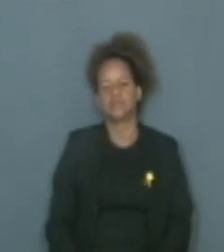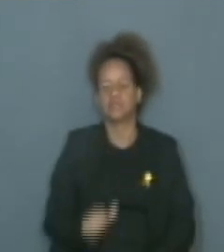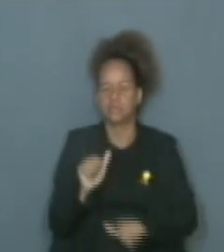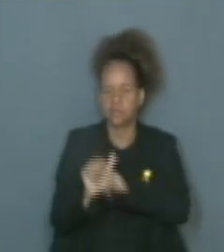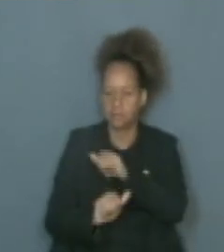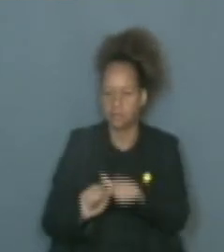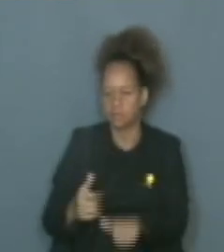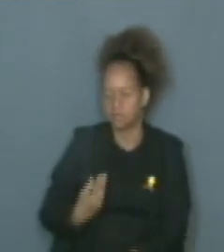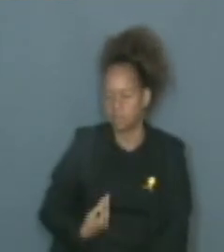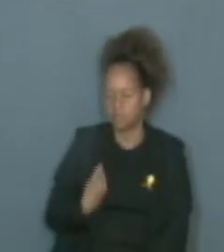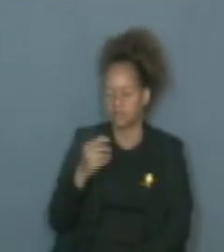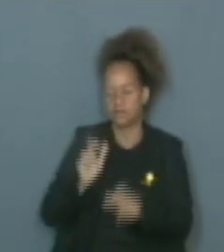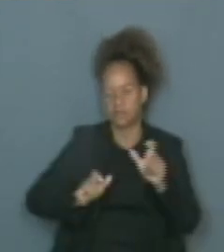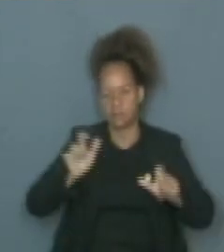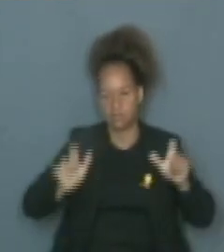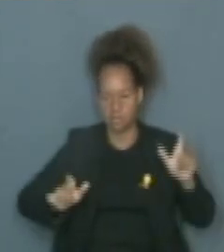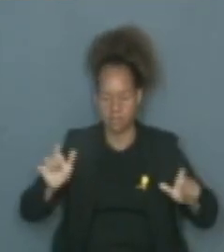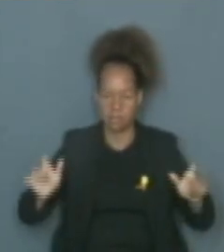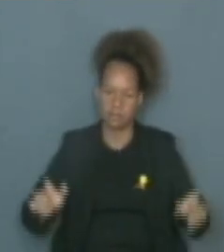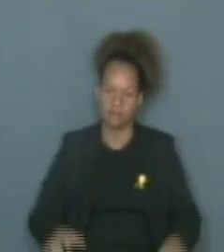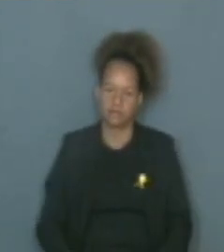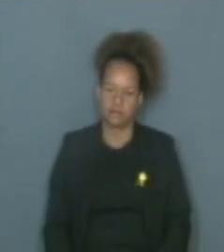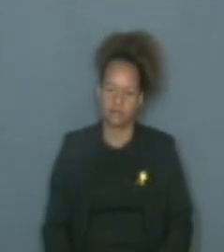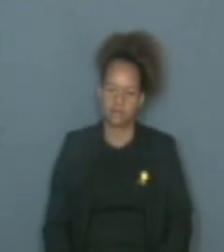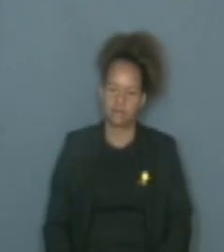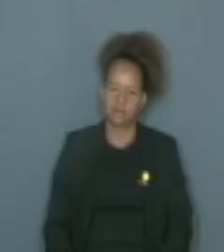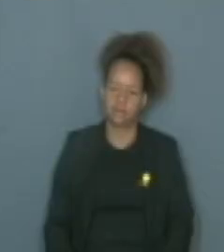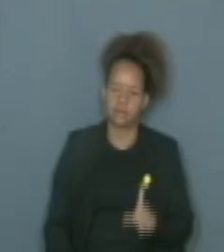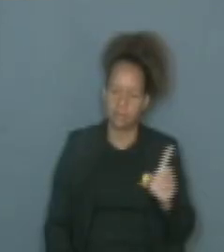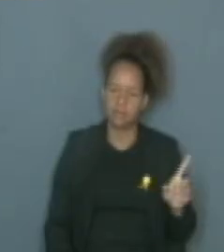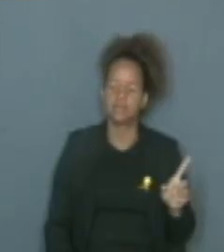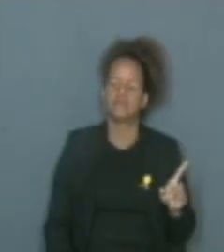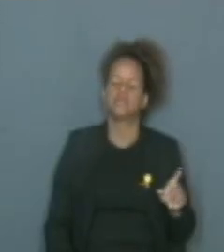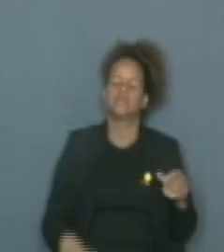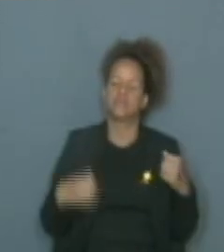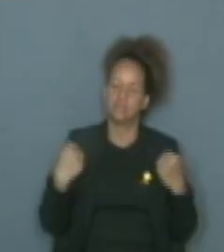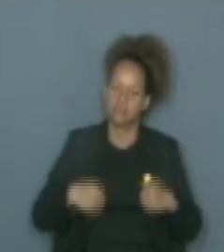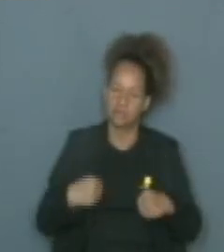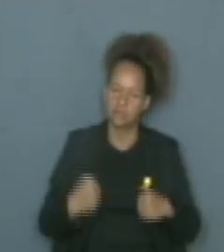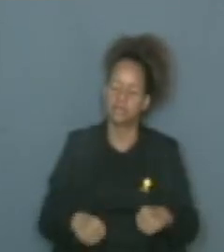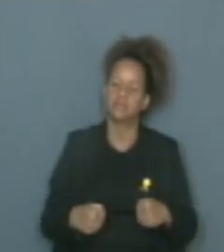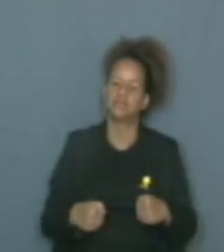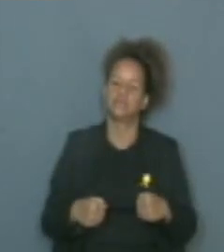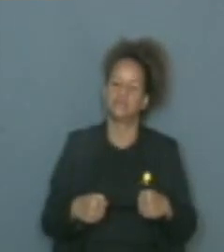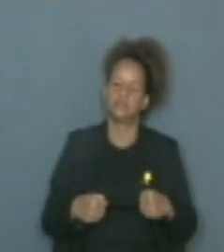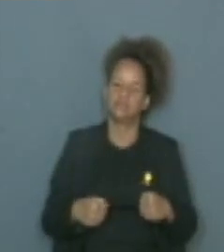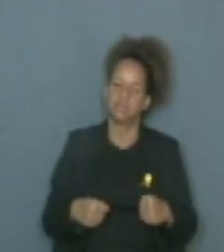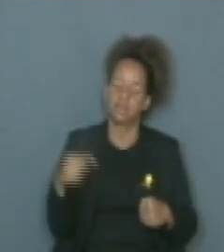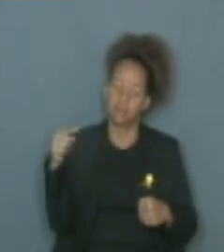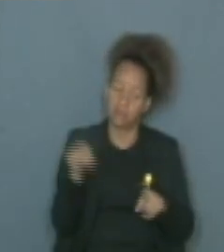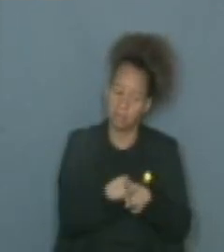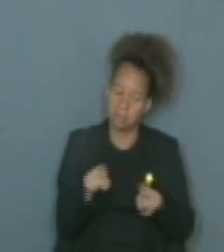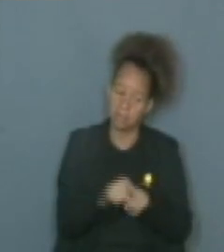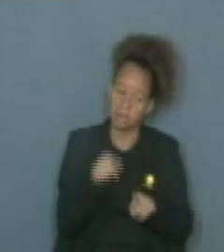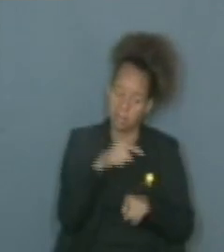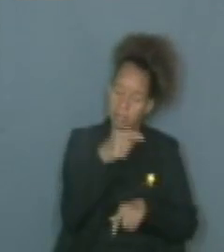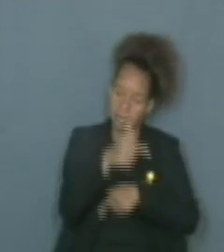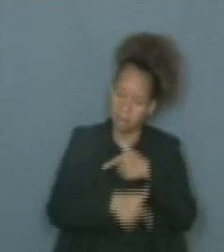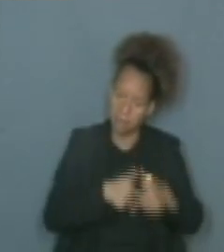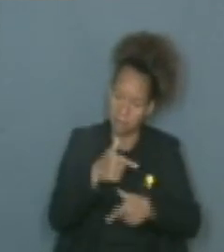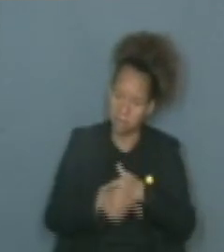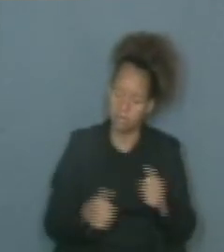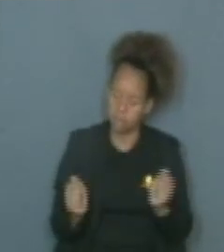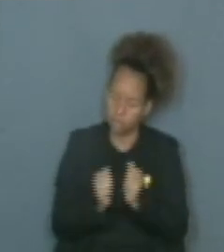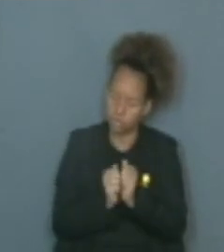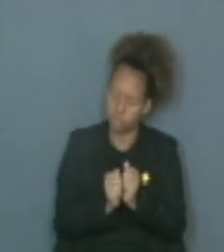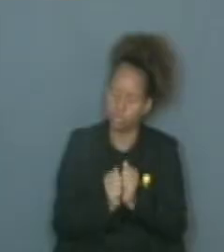condição das pessoas. E isso precisa ser ainda mais contundente para os servidores que caminham